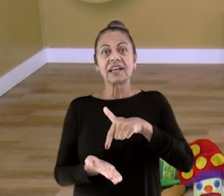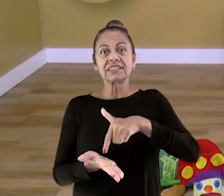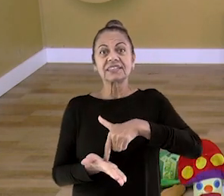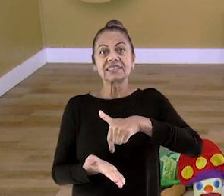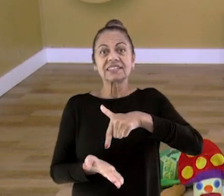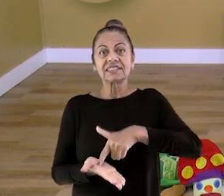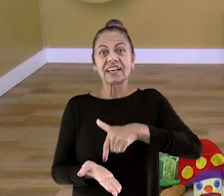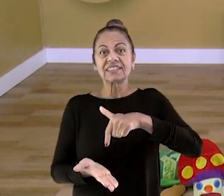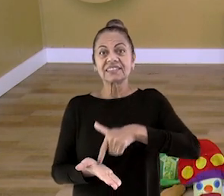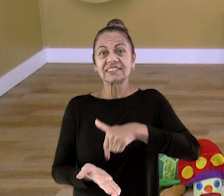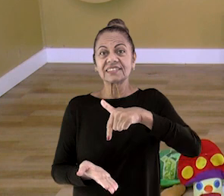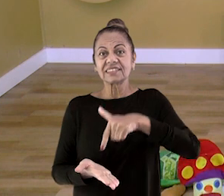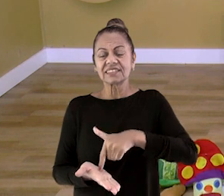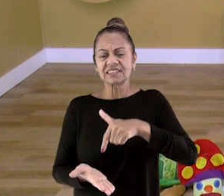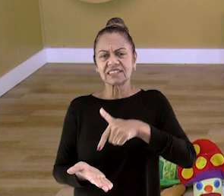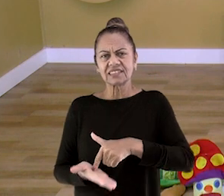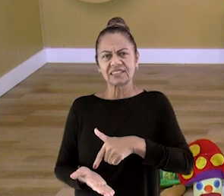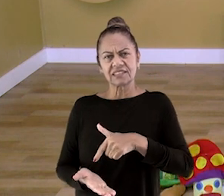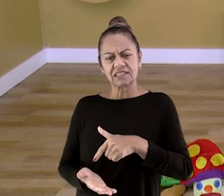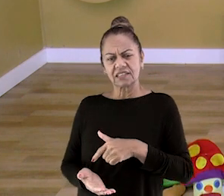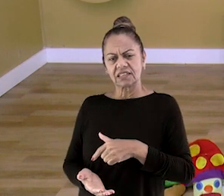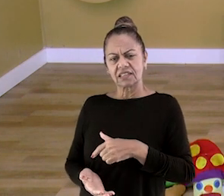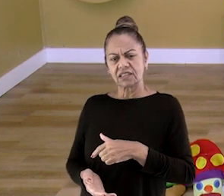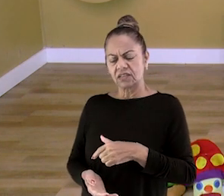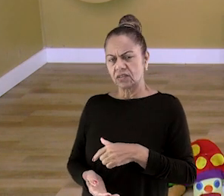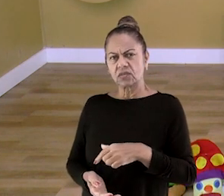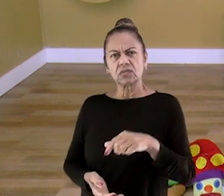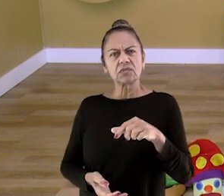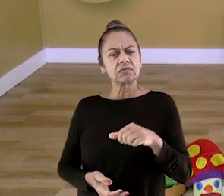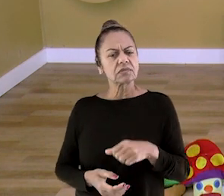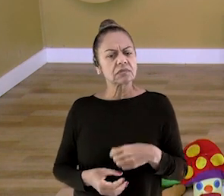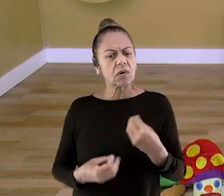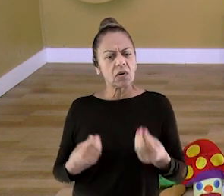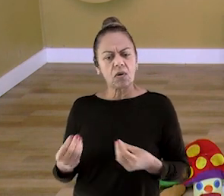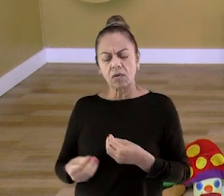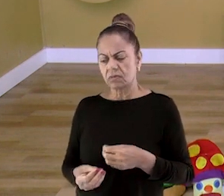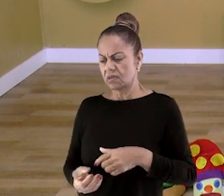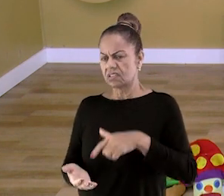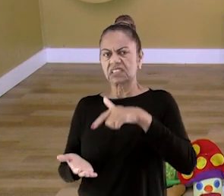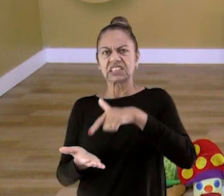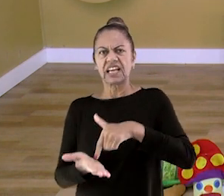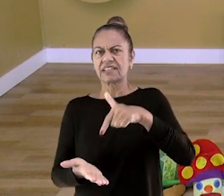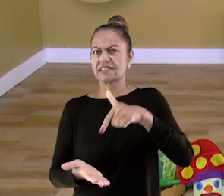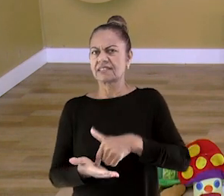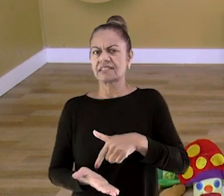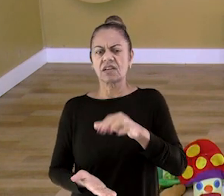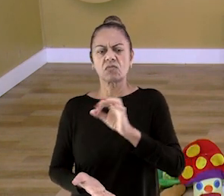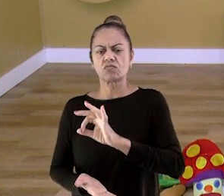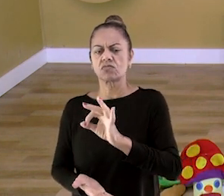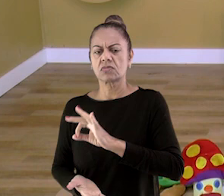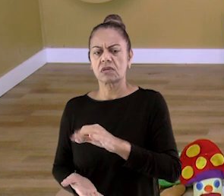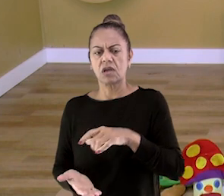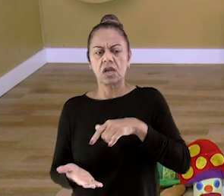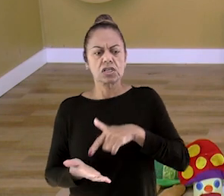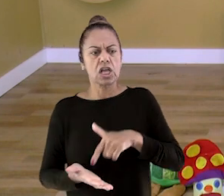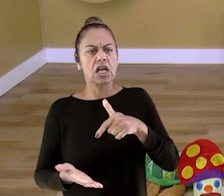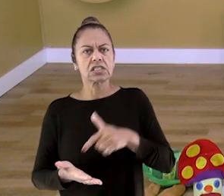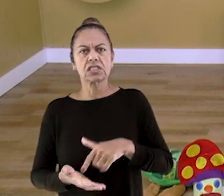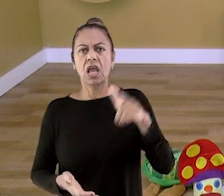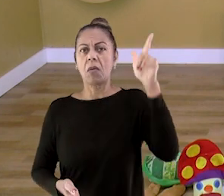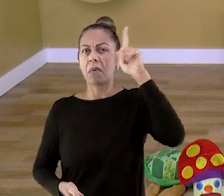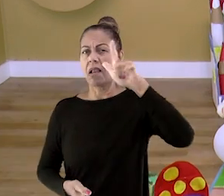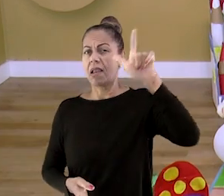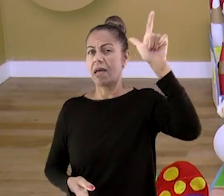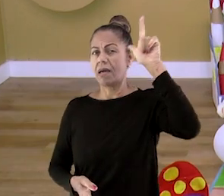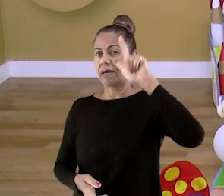Será que o Saci mora aqui ou passou por aqui não existe Saci o